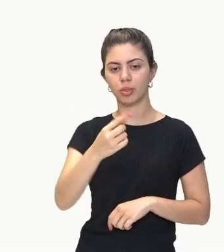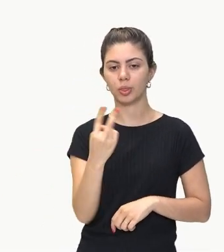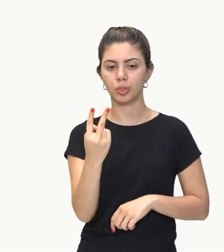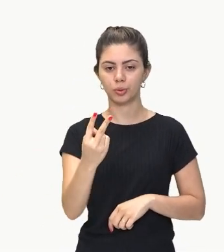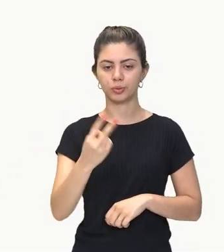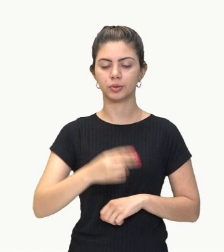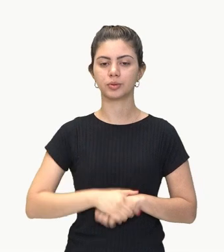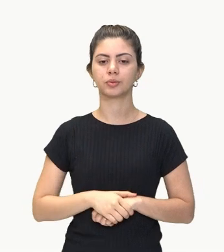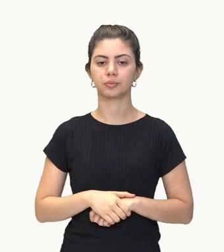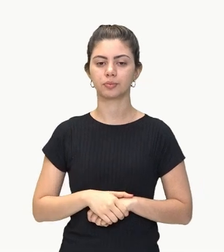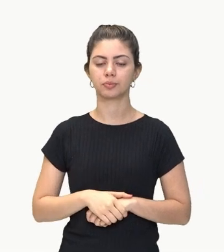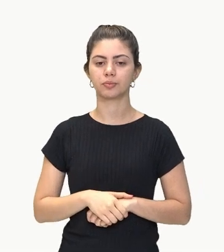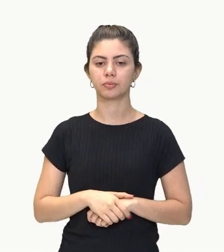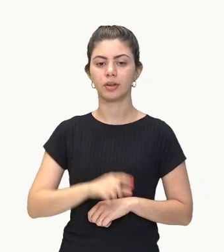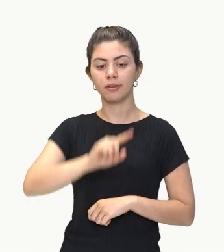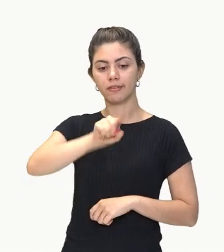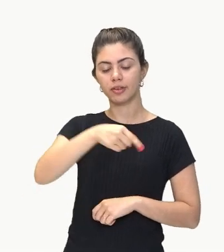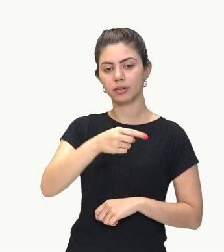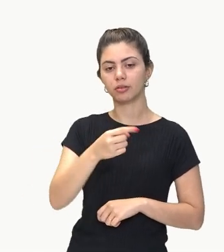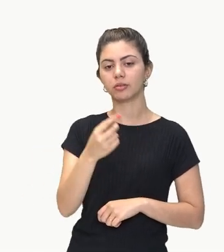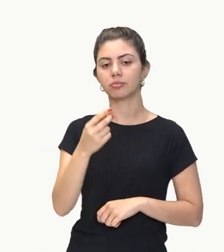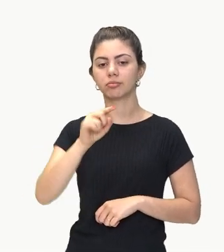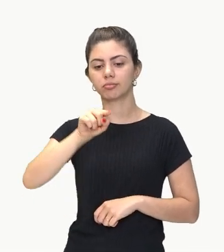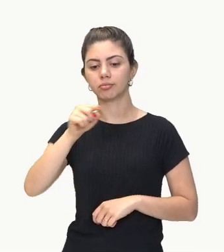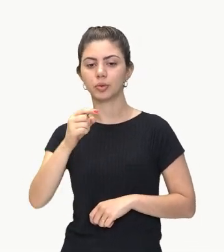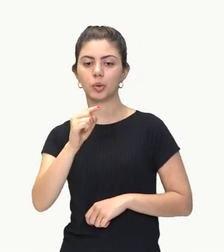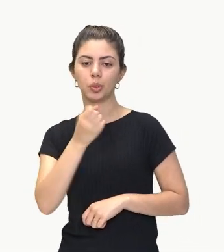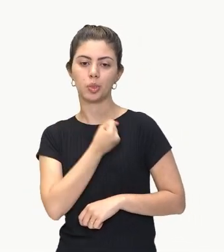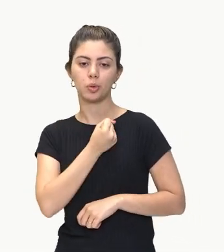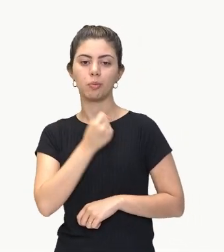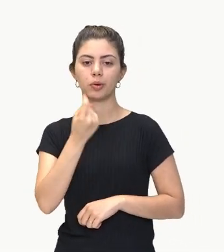só com alcatra, Tiago gastou R$